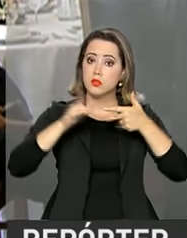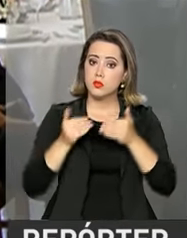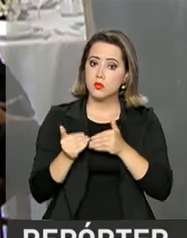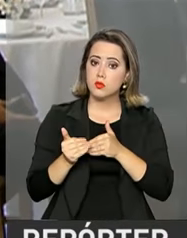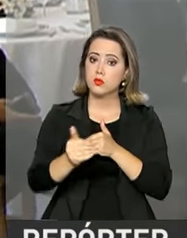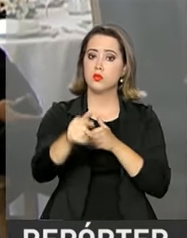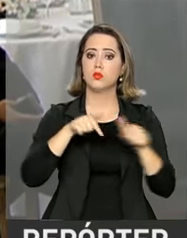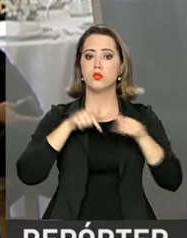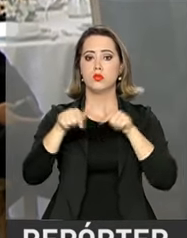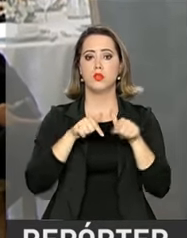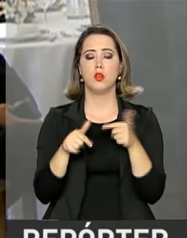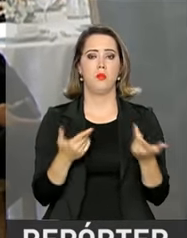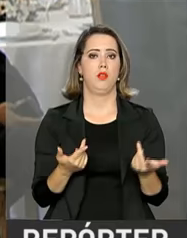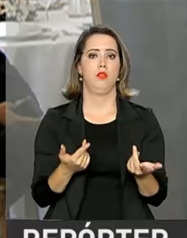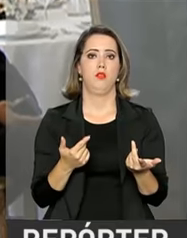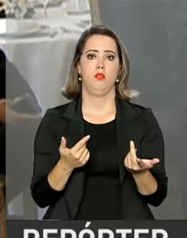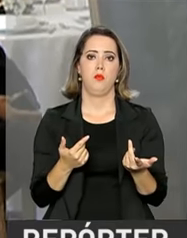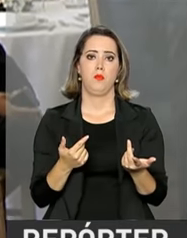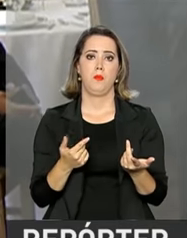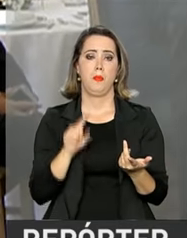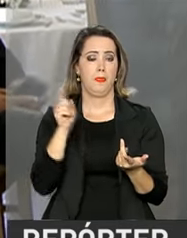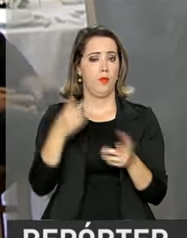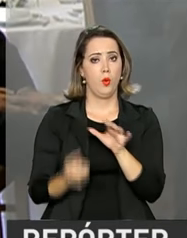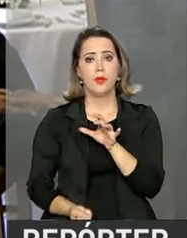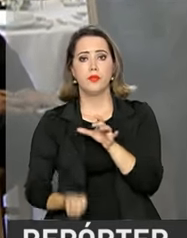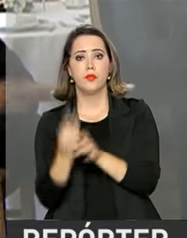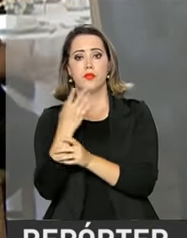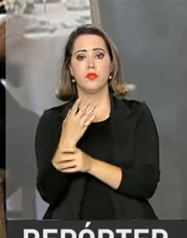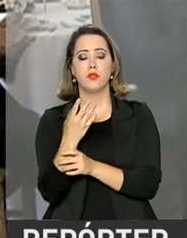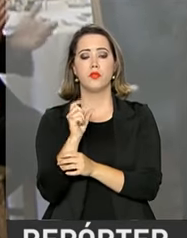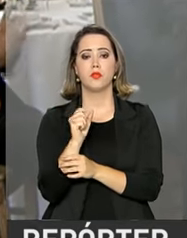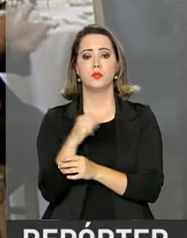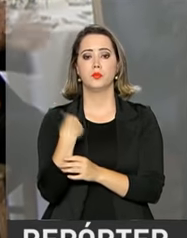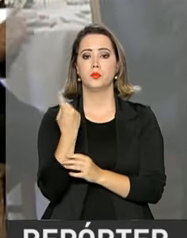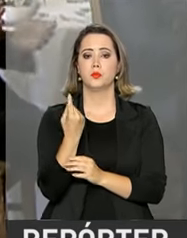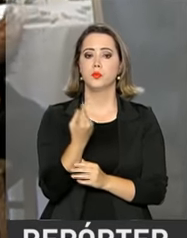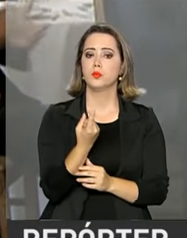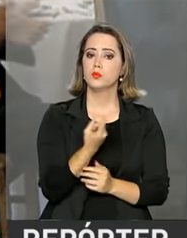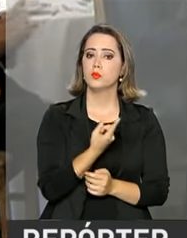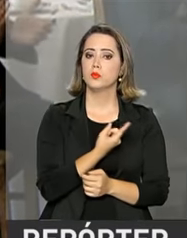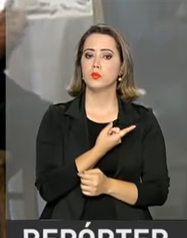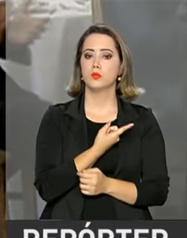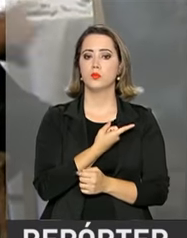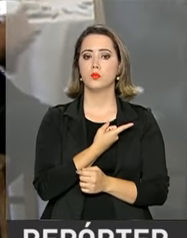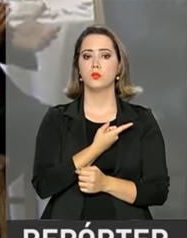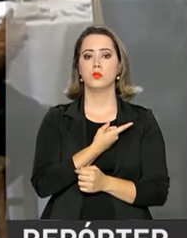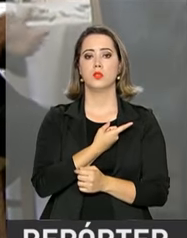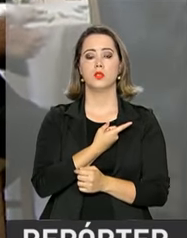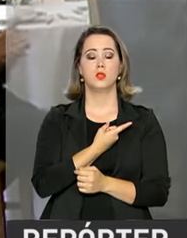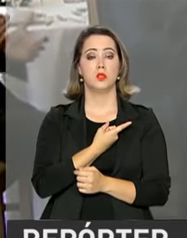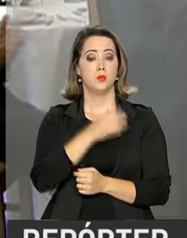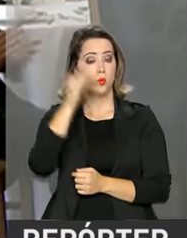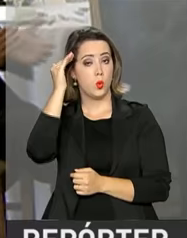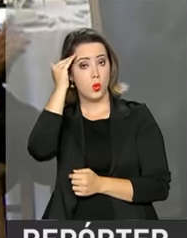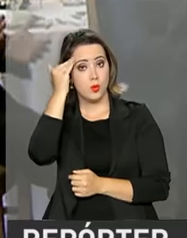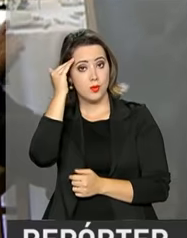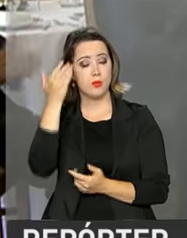isso não é não é fruto meus amigos da nossa na nossa concepção